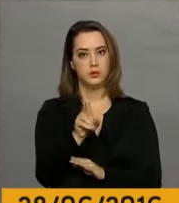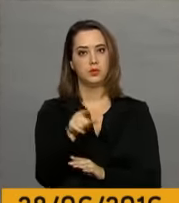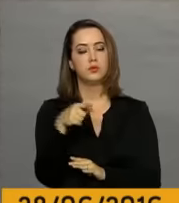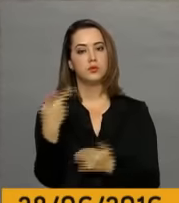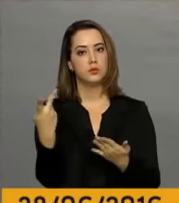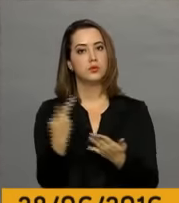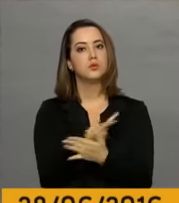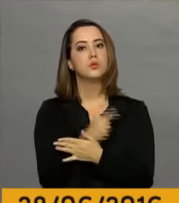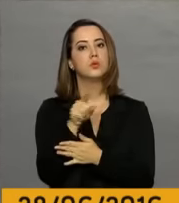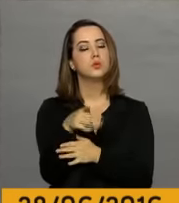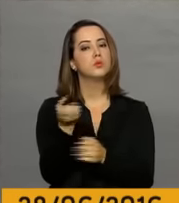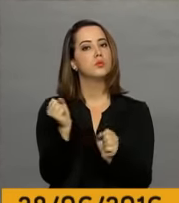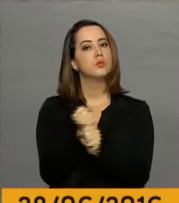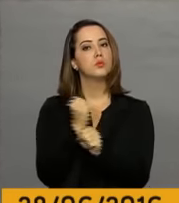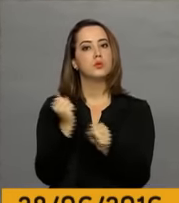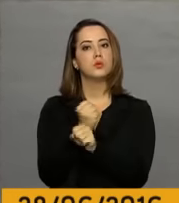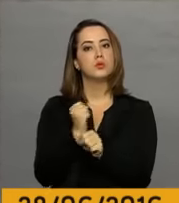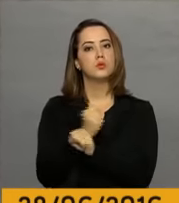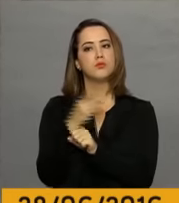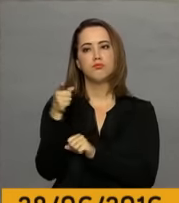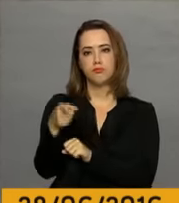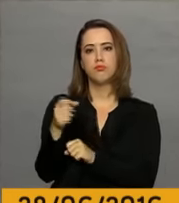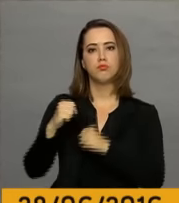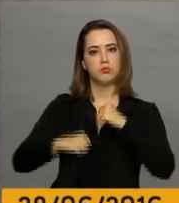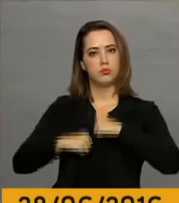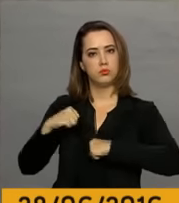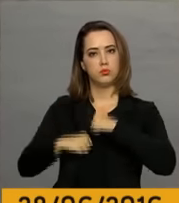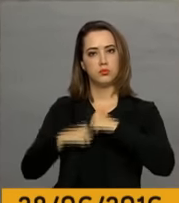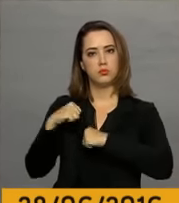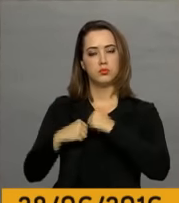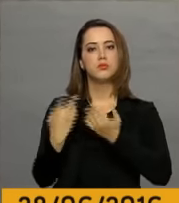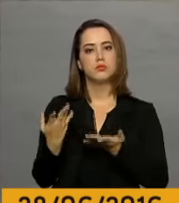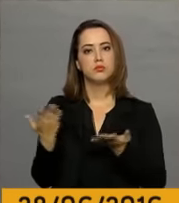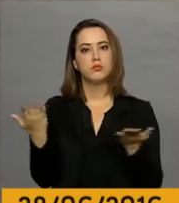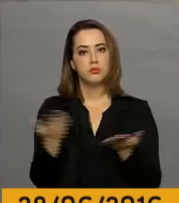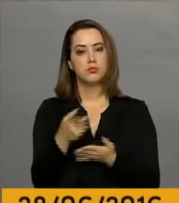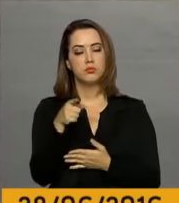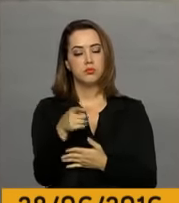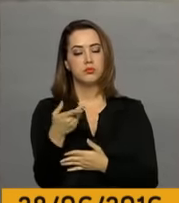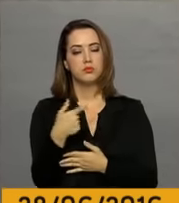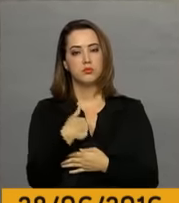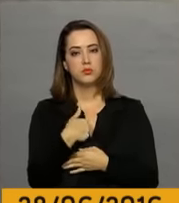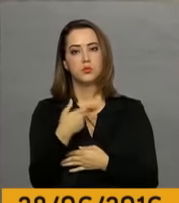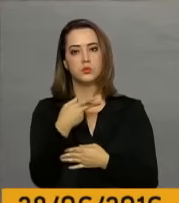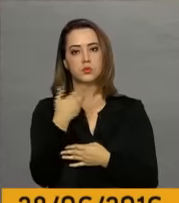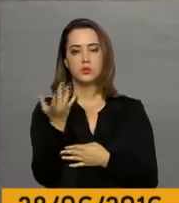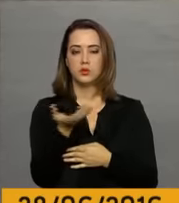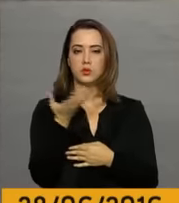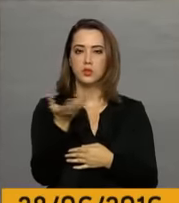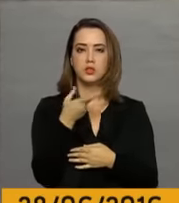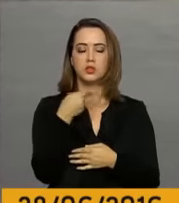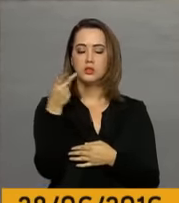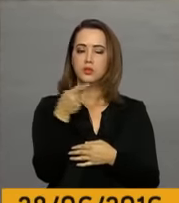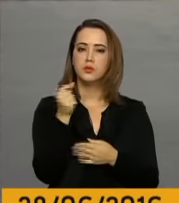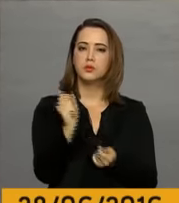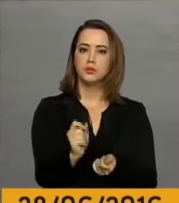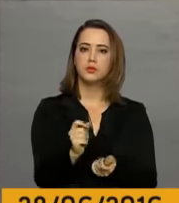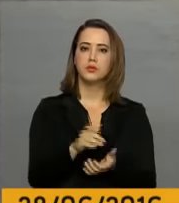episódio da construção de empreendimento e aqui eu tomo na Liberdade